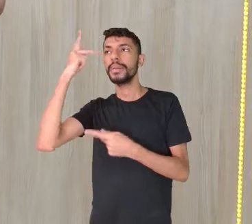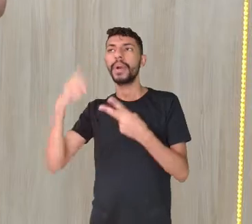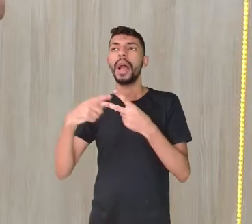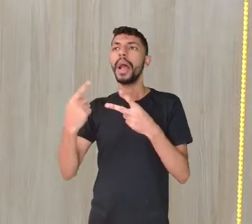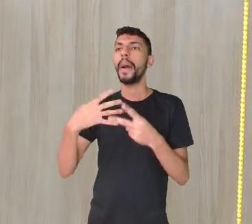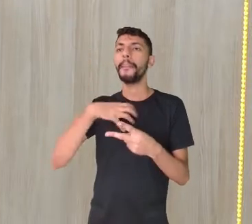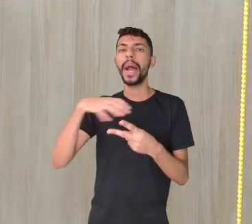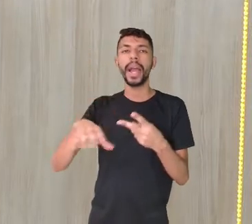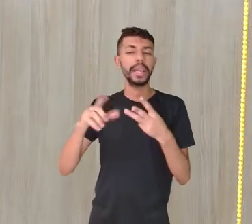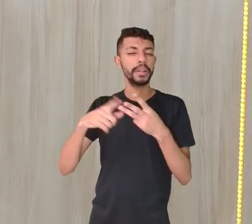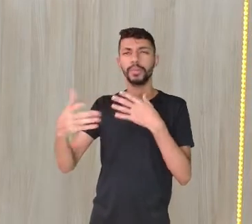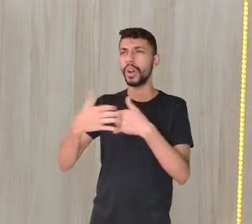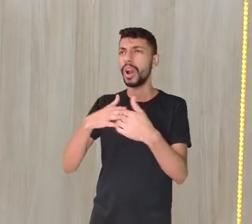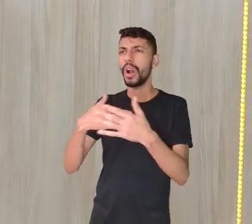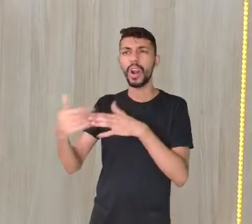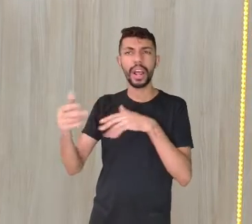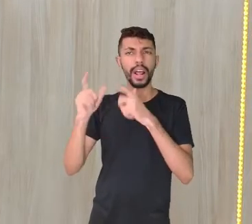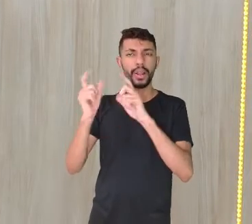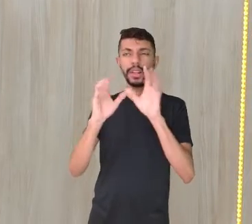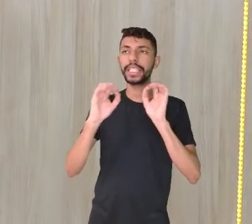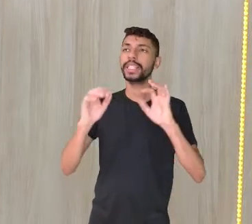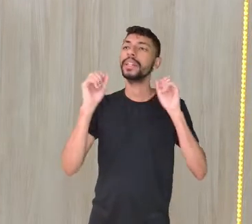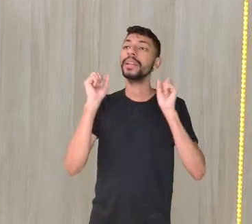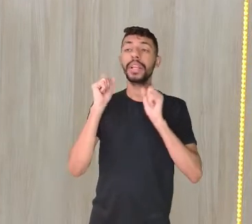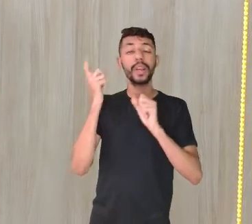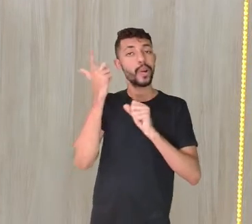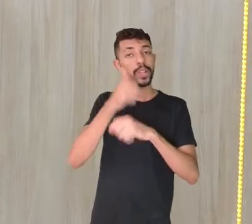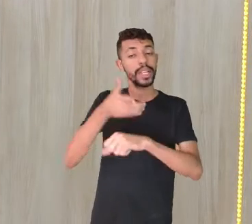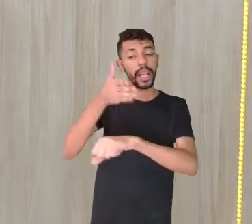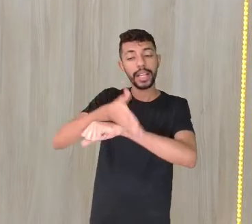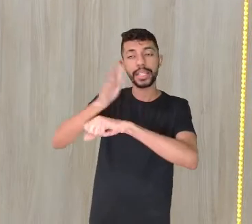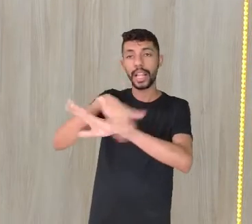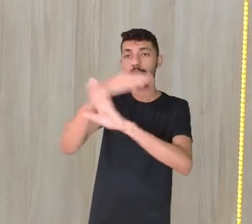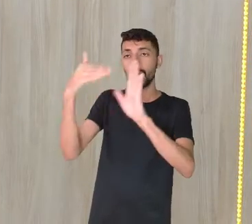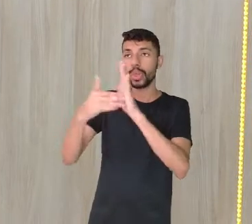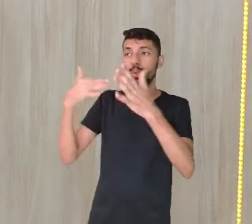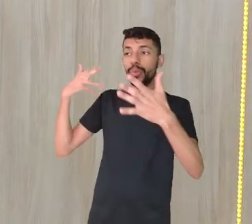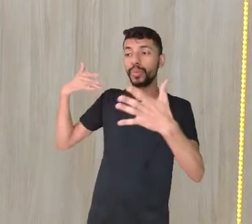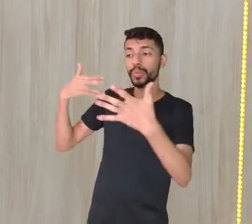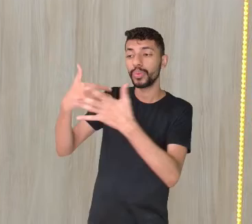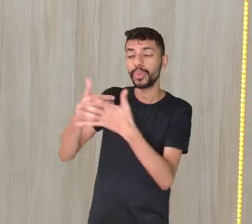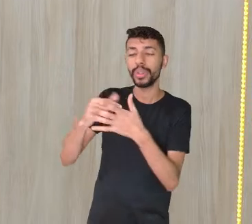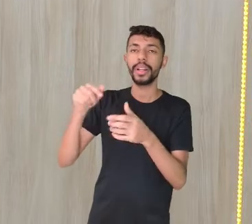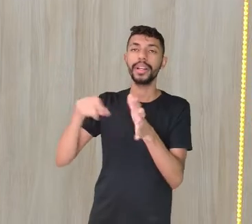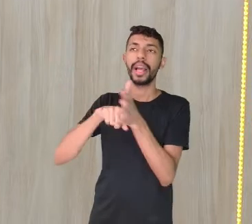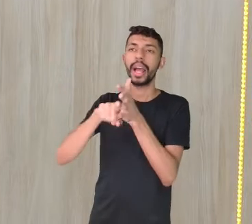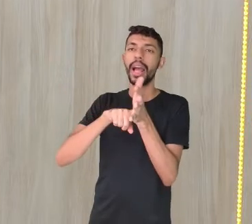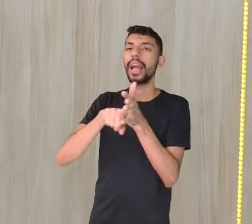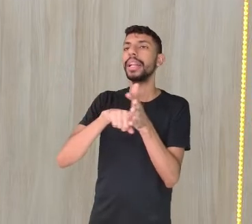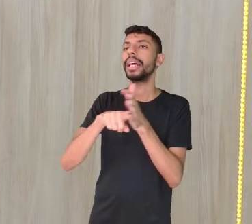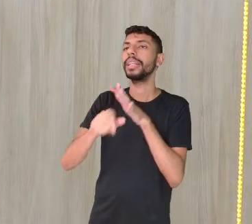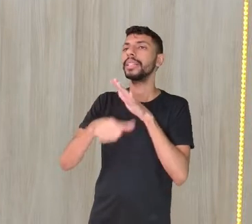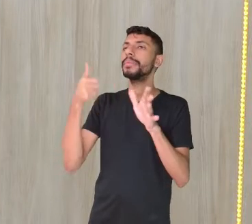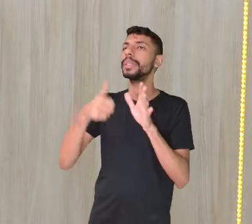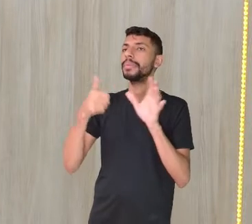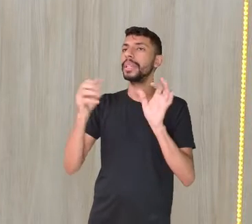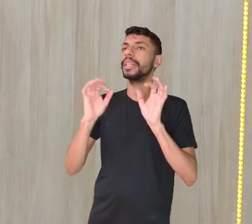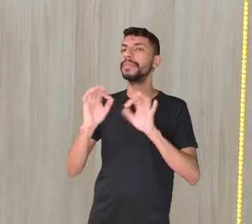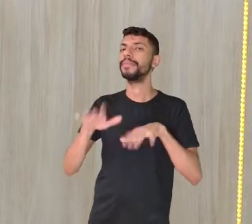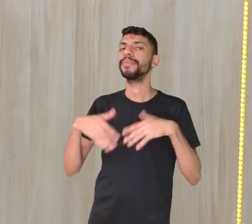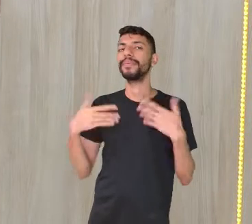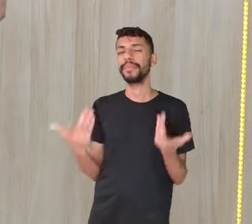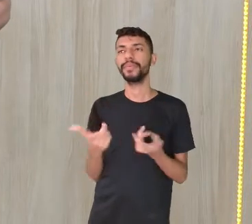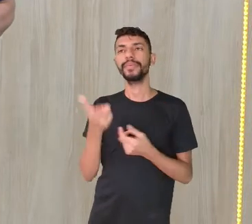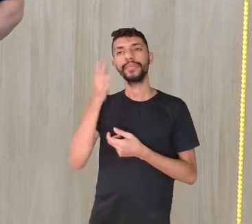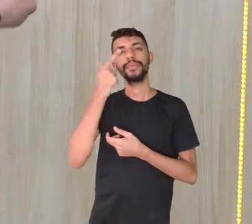importa. Ele tem como acessar toda a história a partir do que foi analisado neste local. Então, isso é